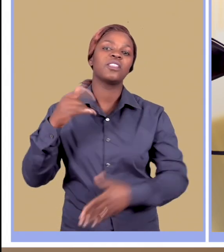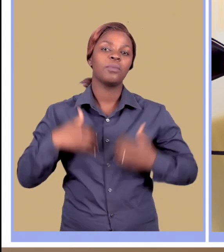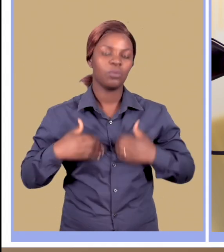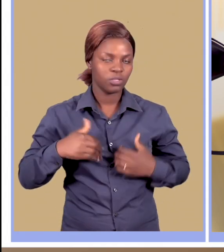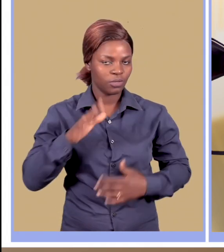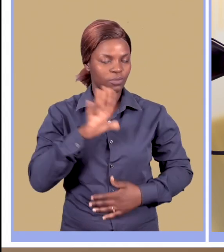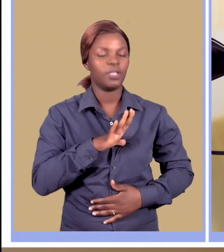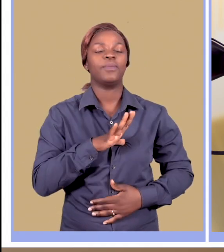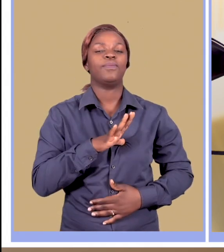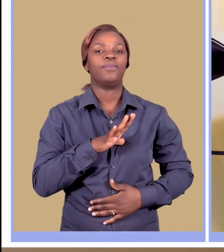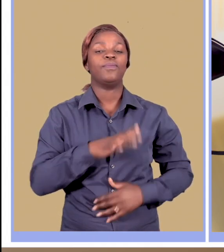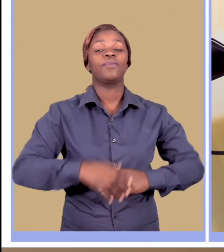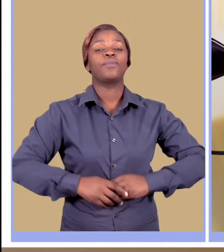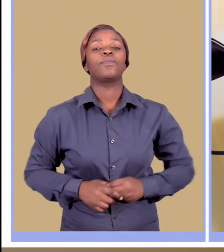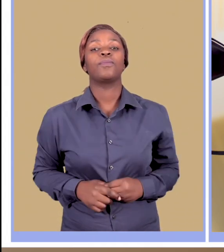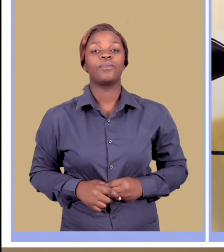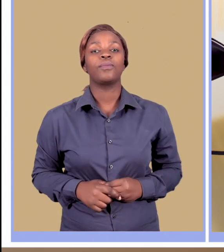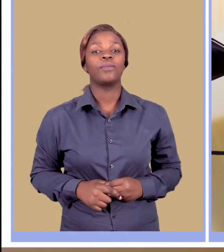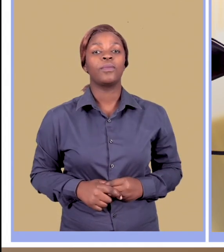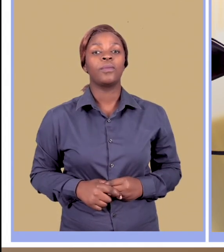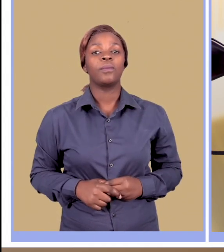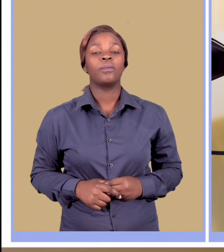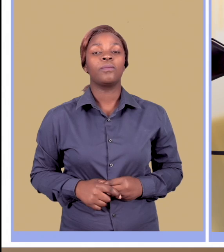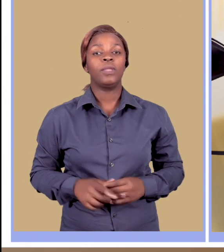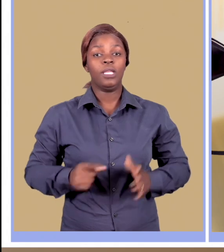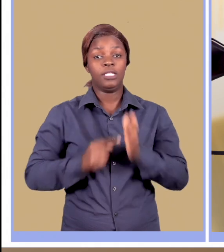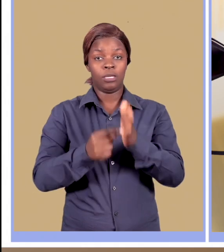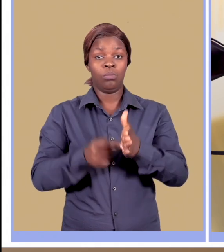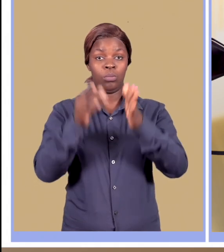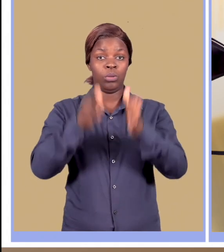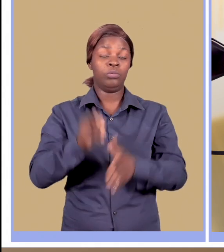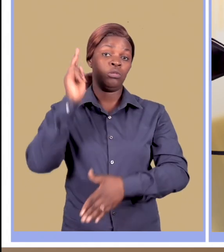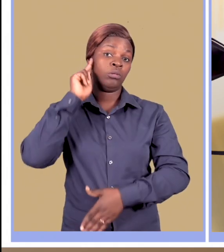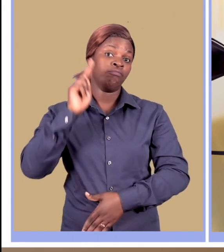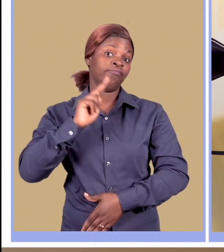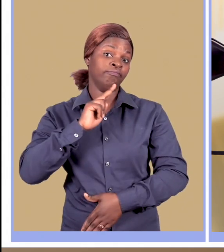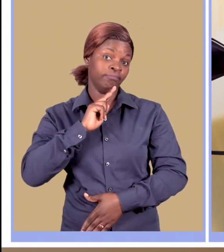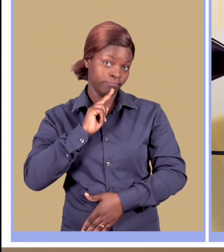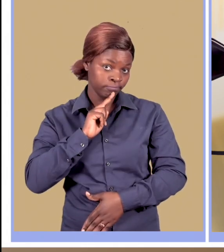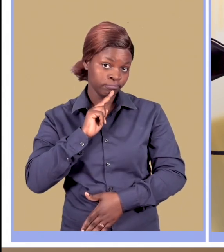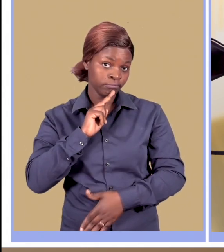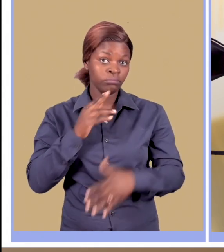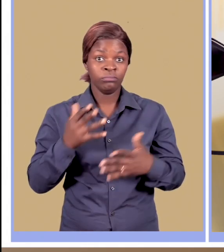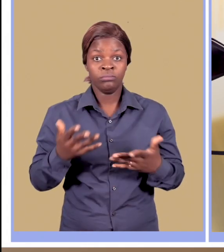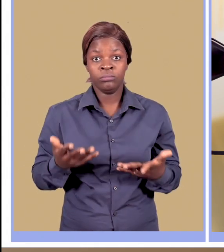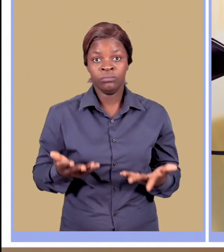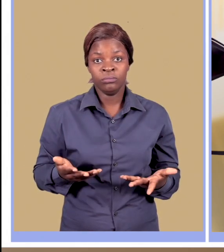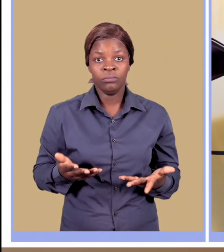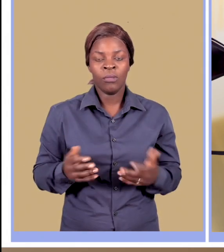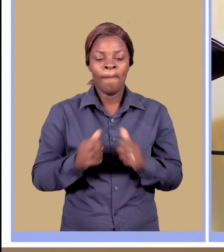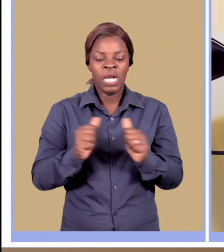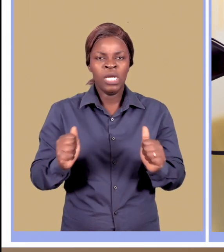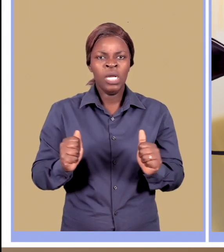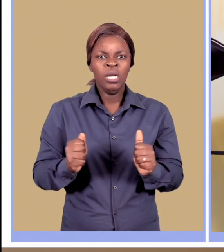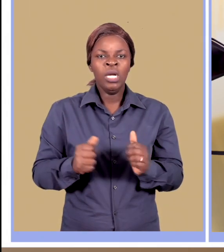pessoas enfrentam no seu dia a dia. Poderemos falar de pessoas que têm deficiência auditiva, que muitas das vezes